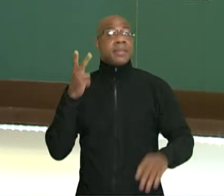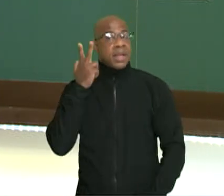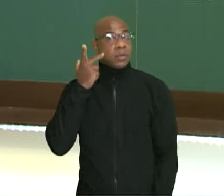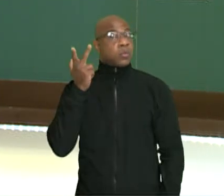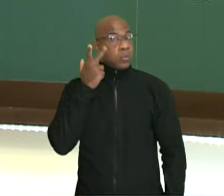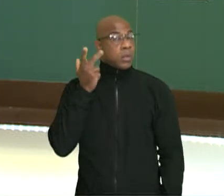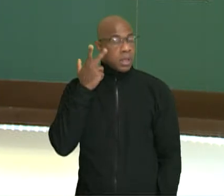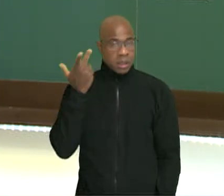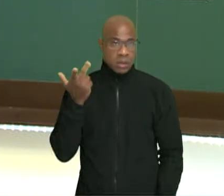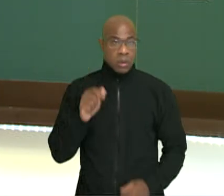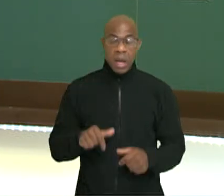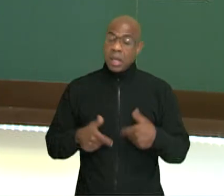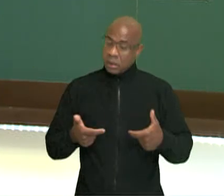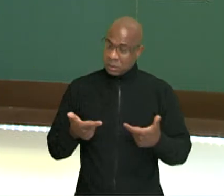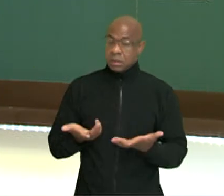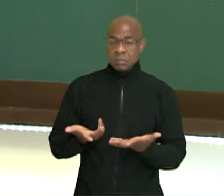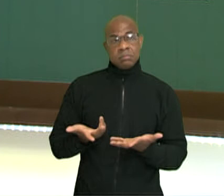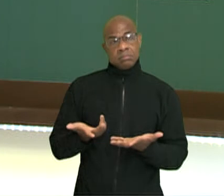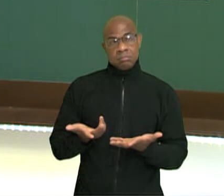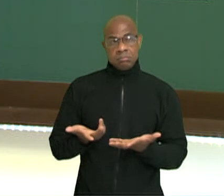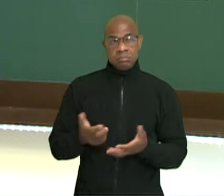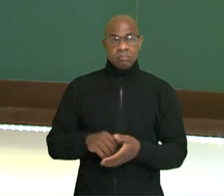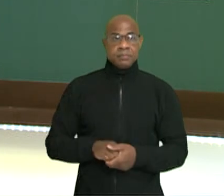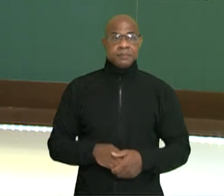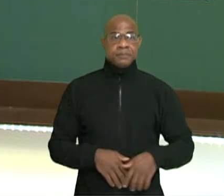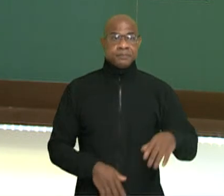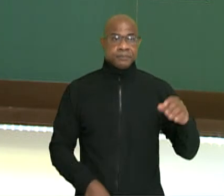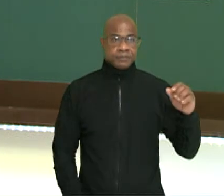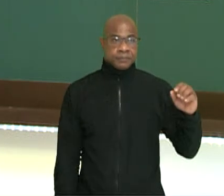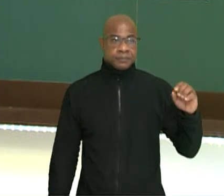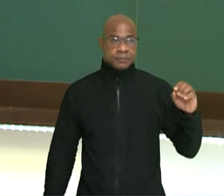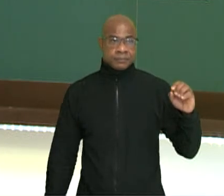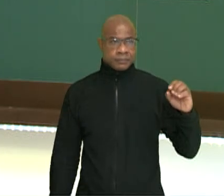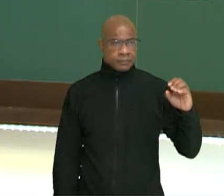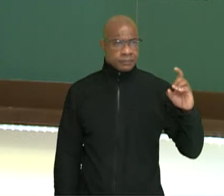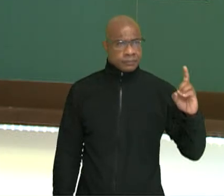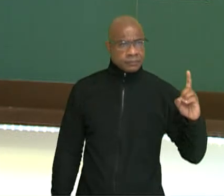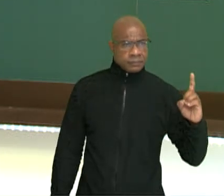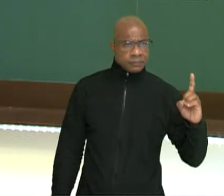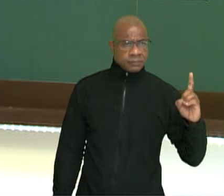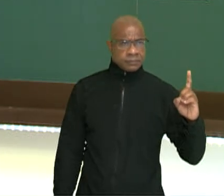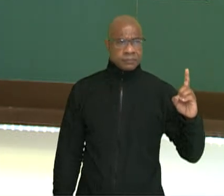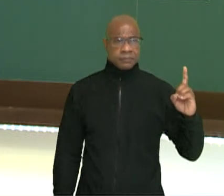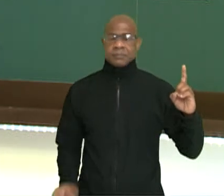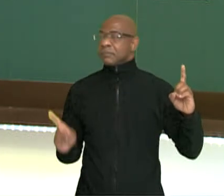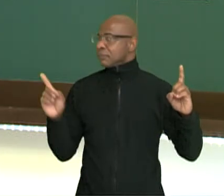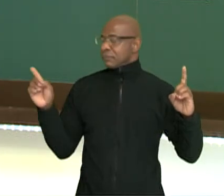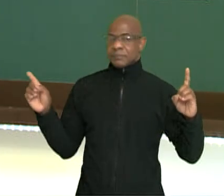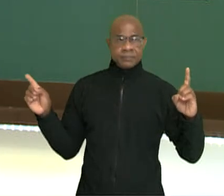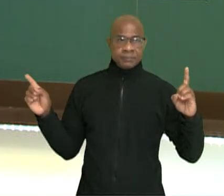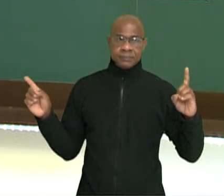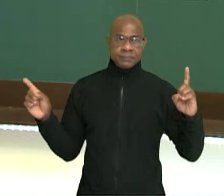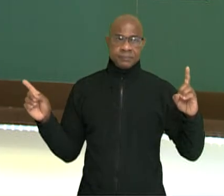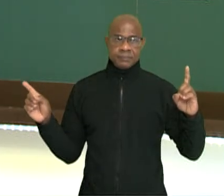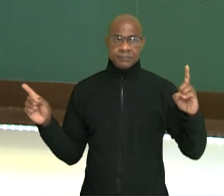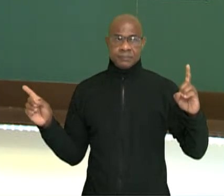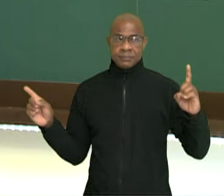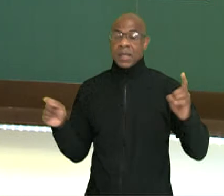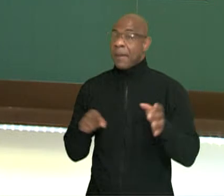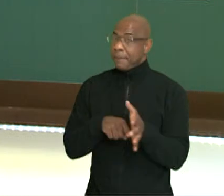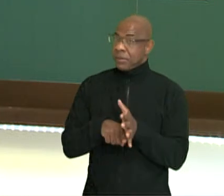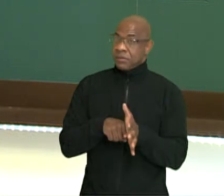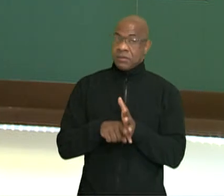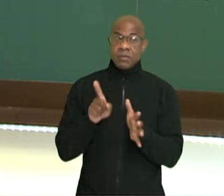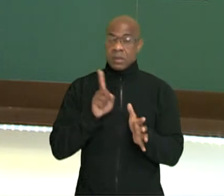o processo sempre foi natural, e alterar o lençol freático e nada impacta a deriva polar. Não, a pesquisa disse